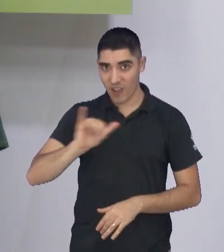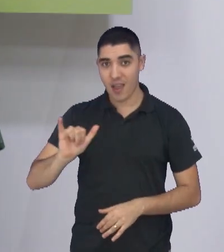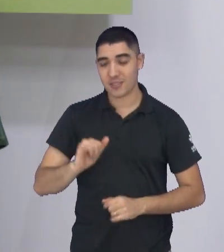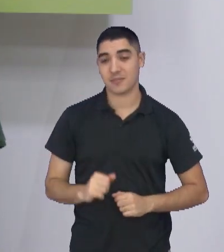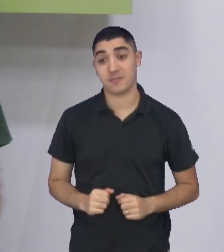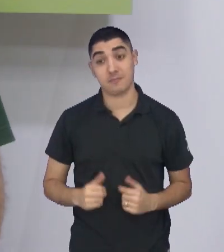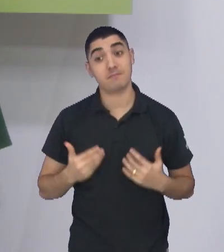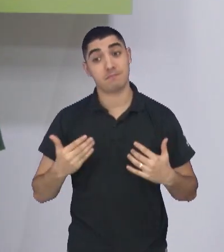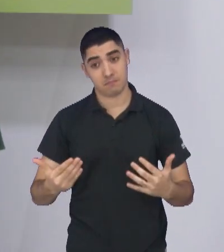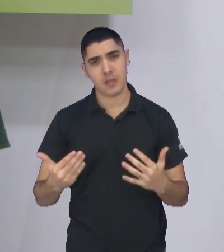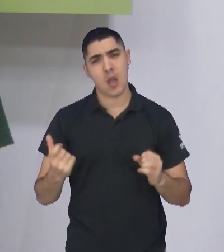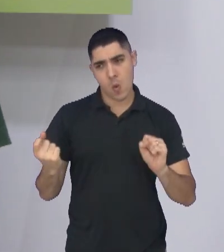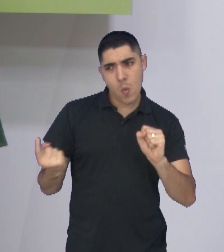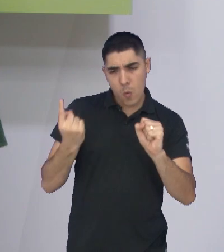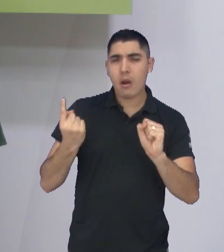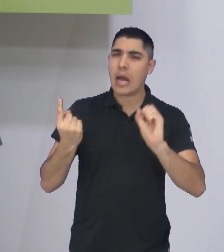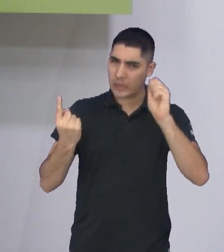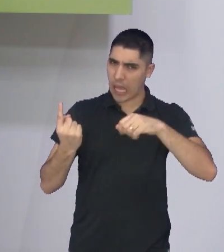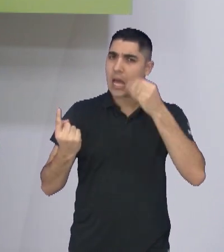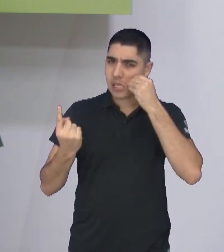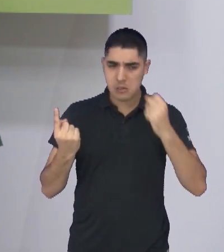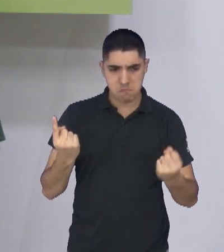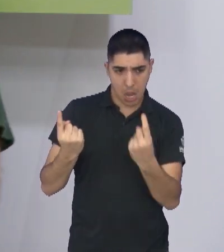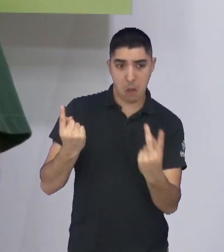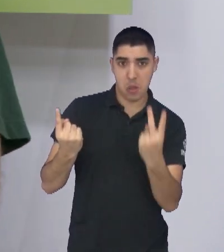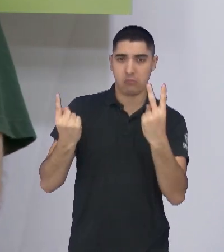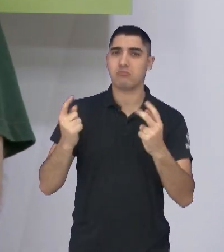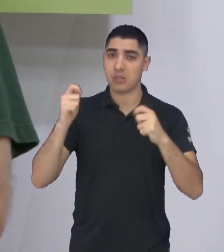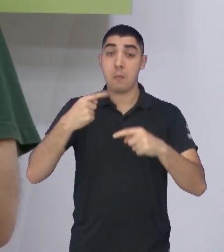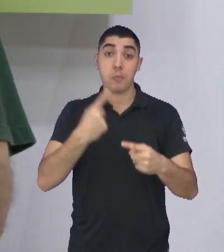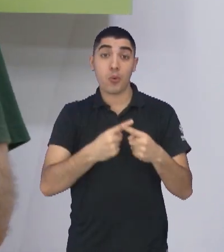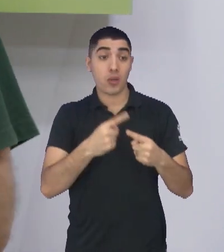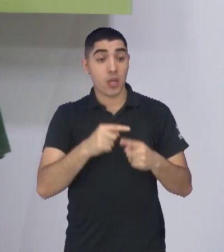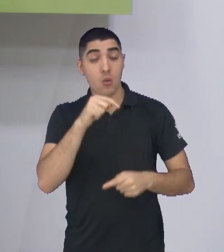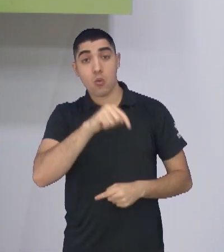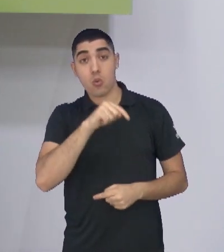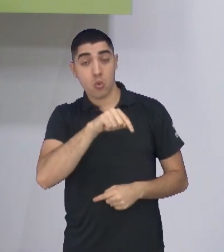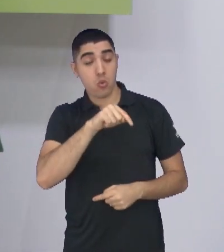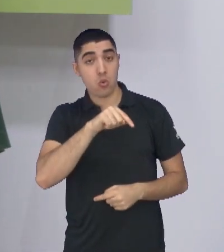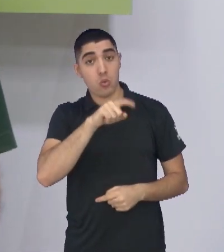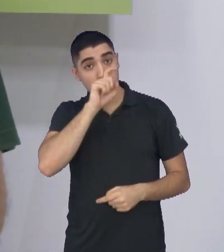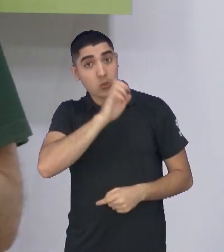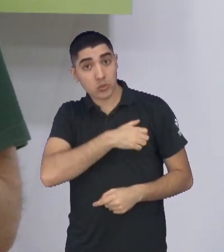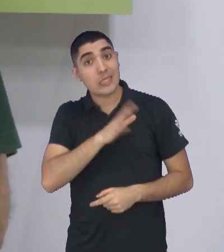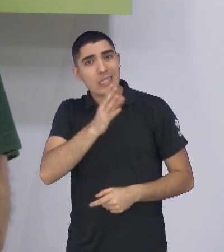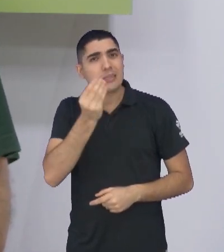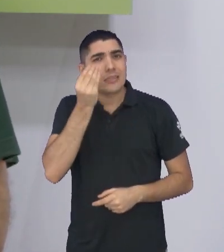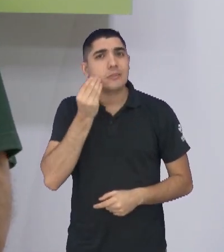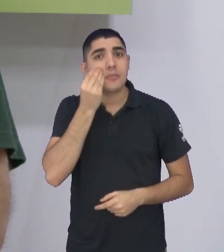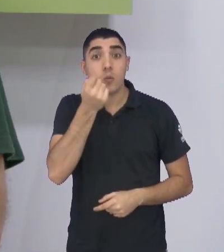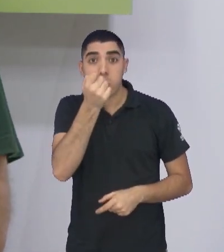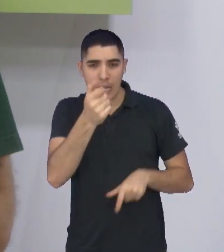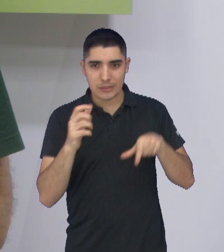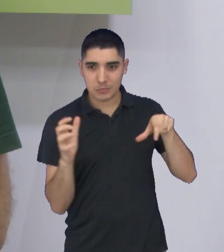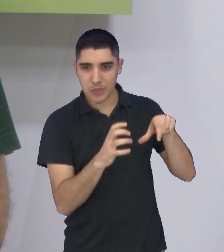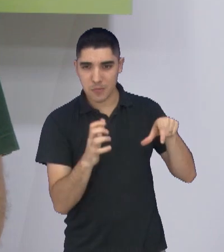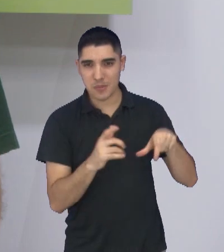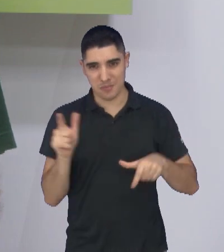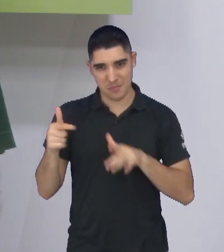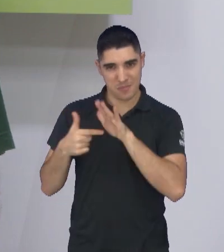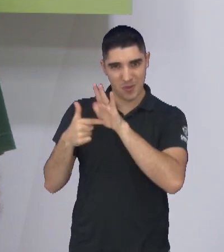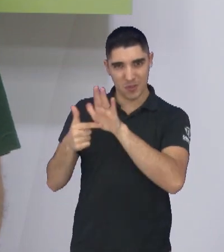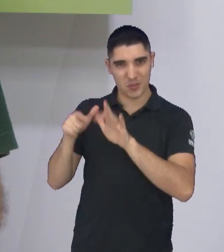um placar totalmente reversível, né? Tendo em vista até que o São José criou algumas chances, como a gente viu na matéria, pelo menos na parte da